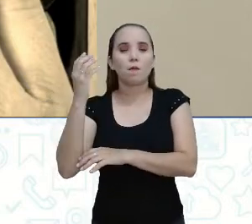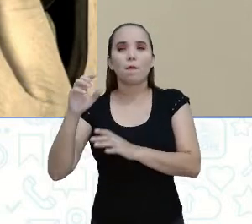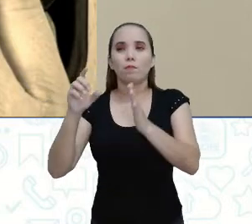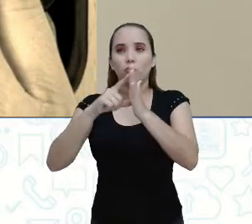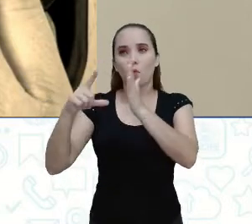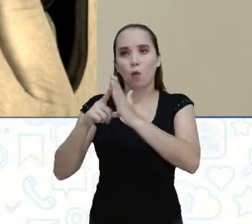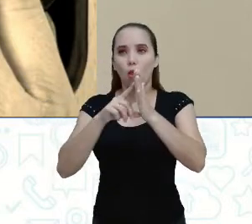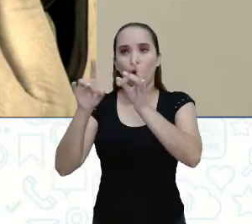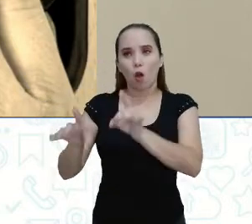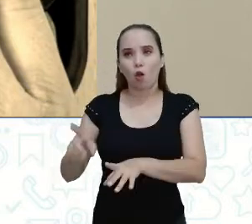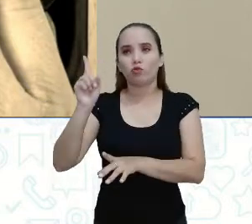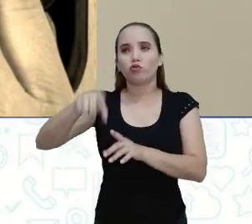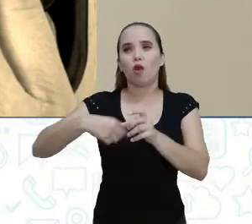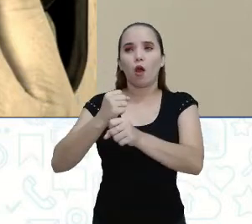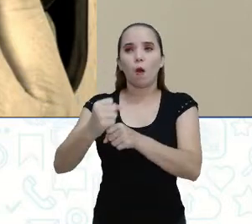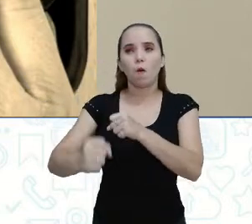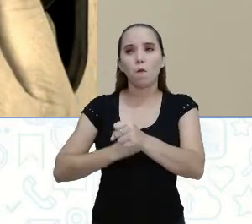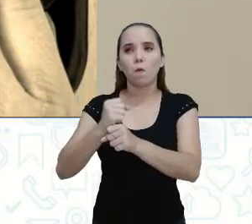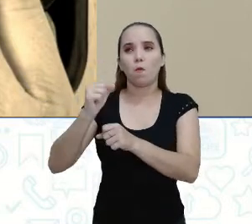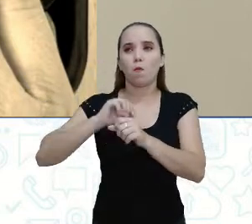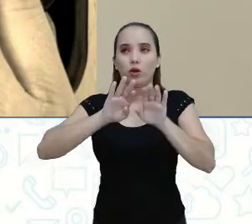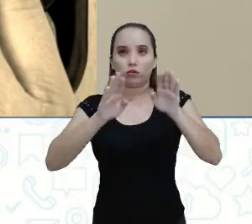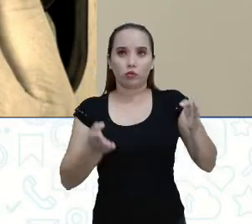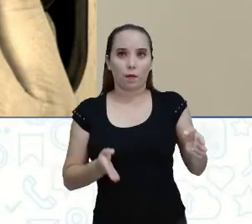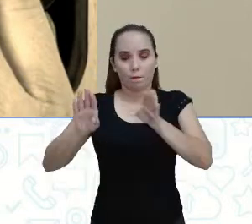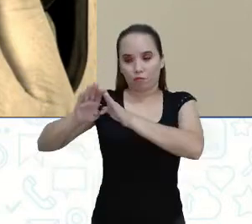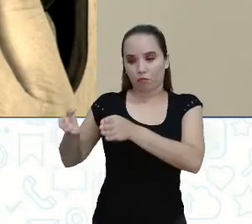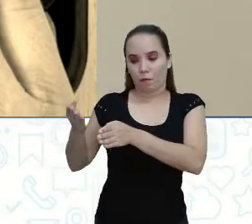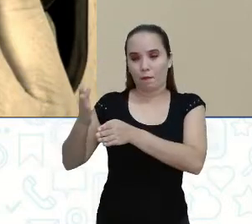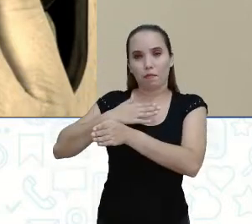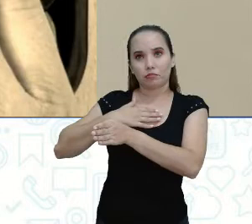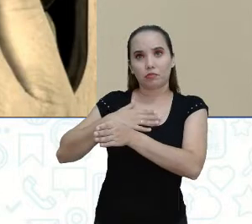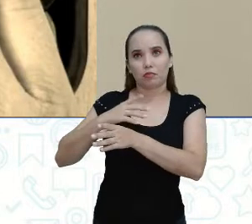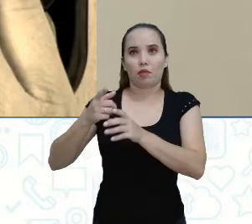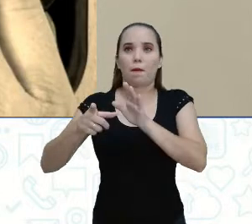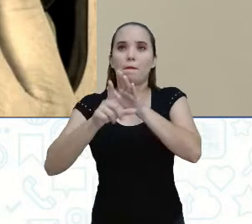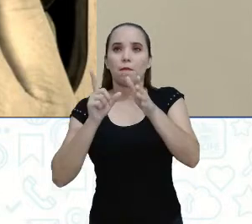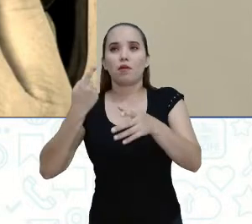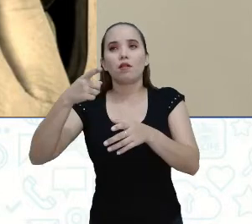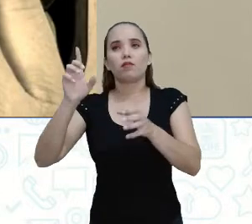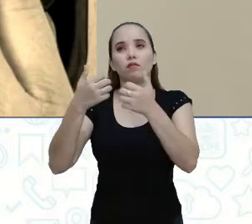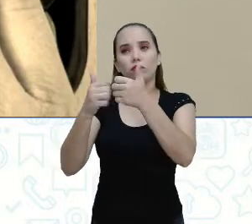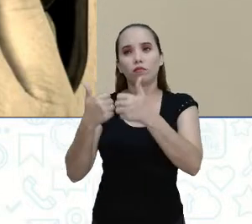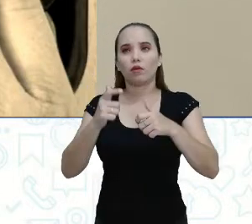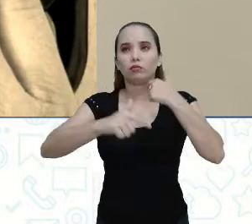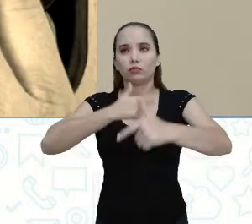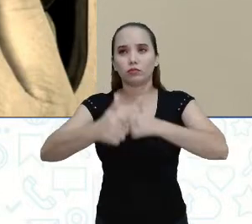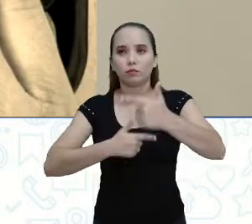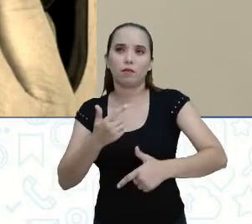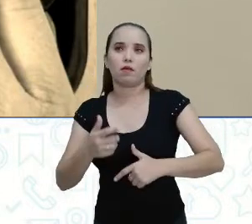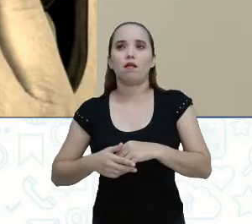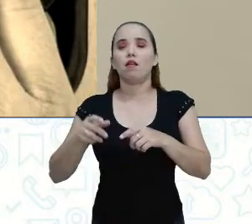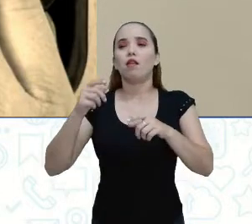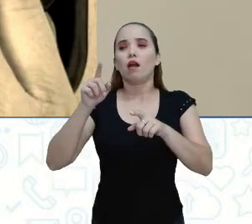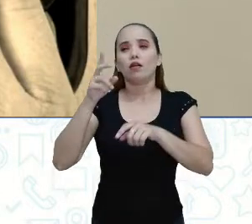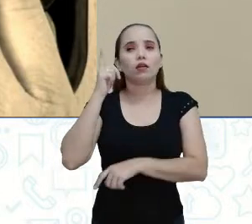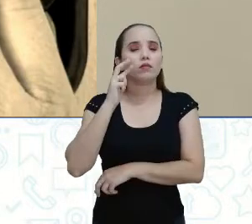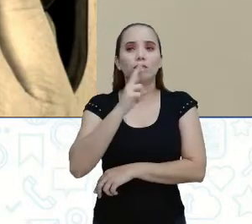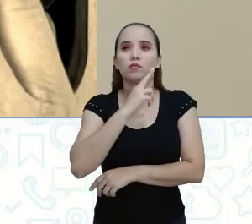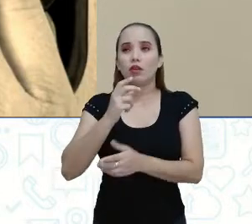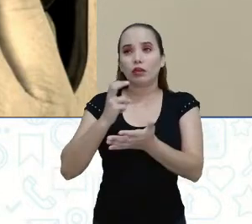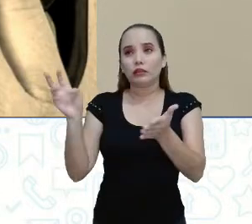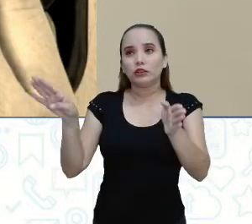João vem para o trabalho de ônibus e chega à empresa antes das 9. Costuma almoçar no restaurante da esquina e sai